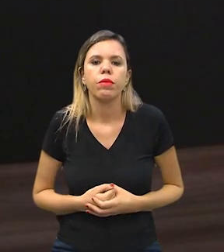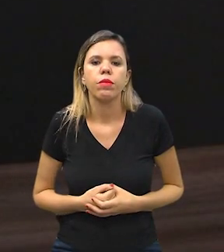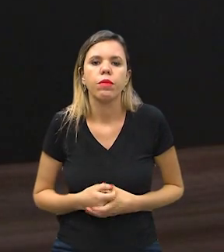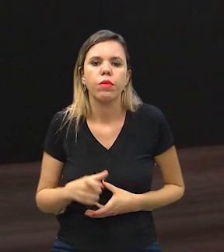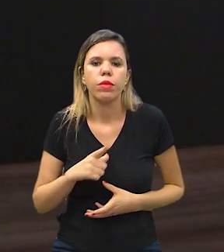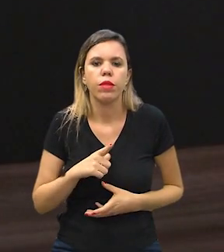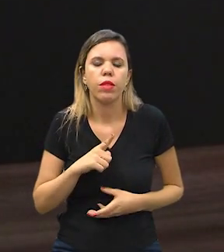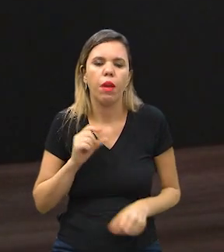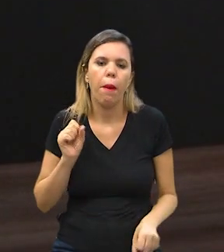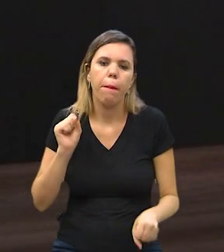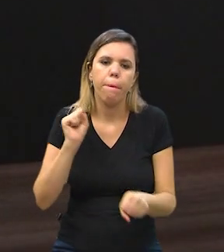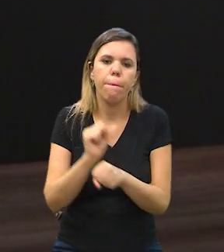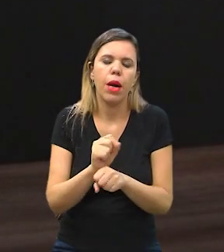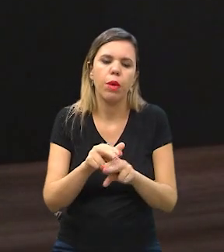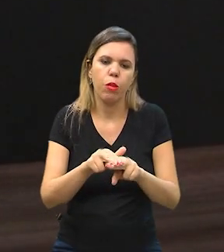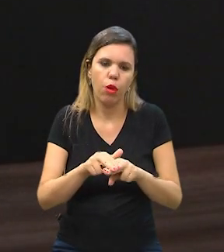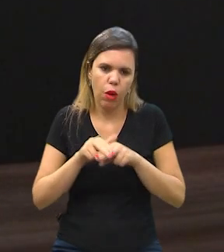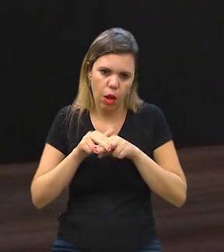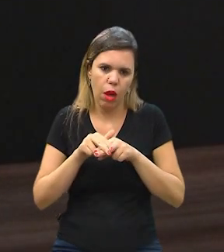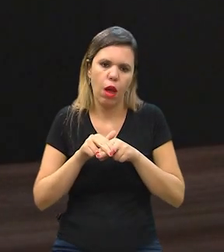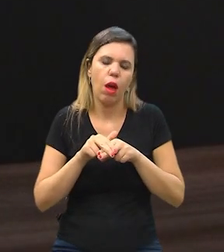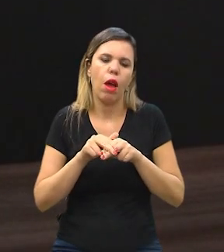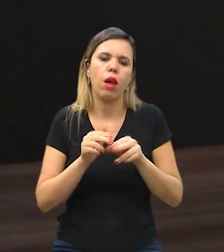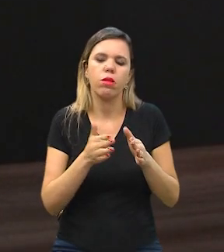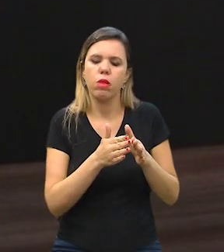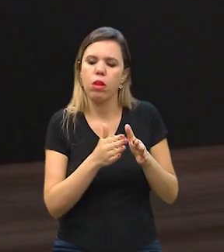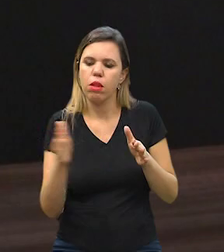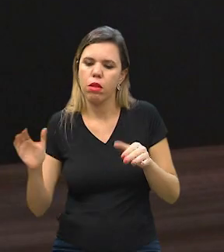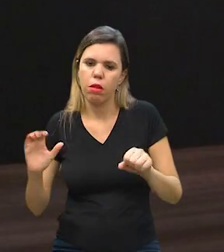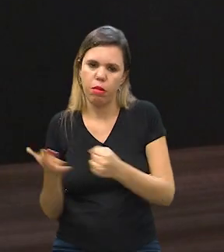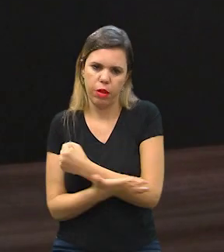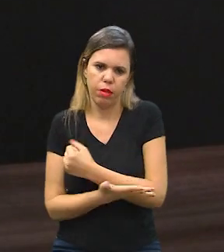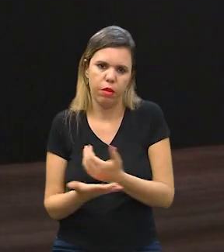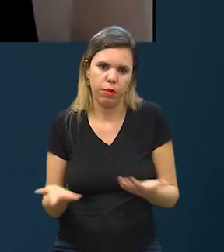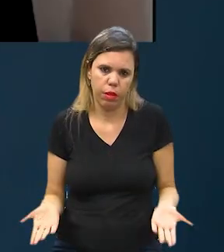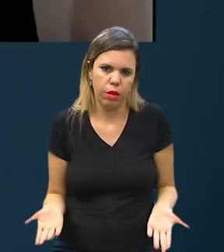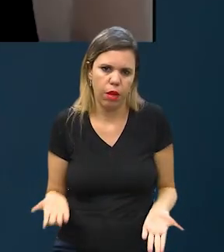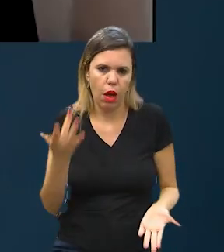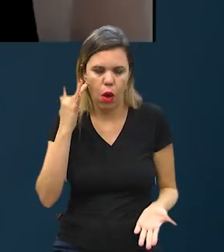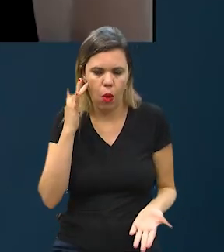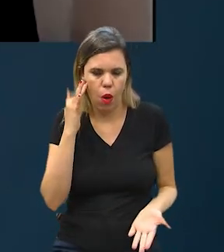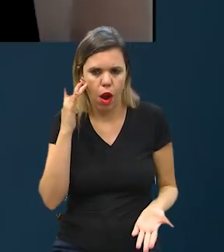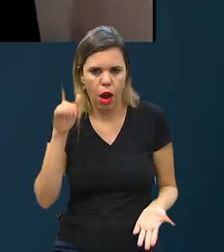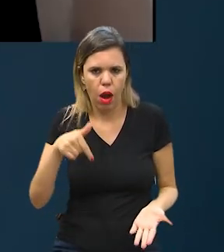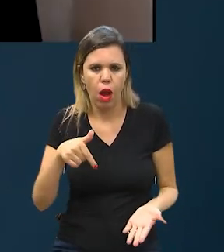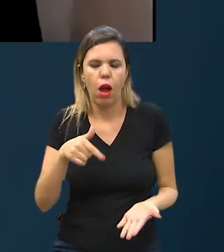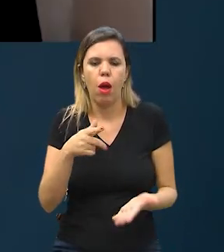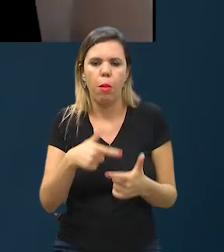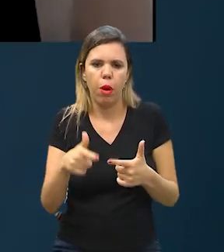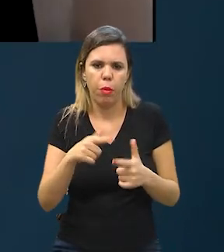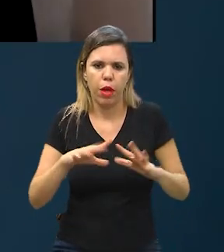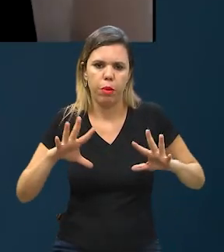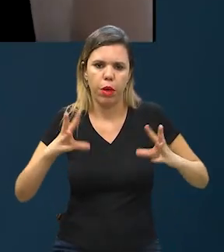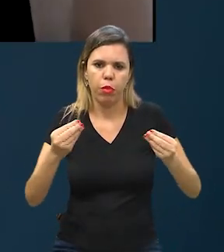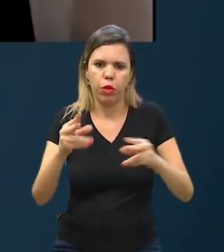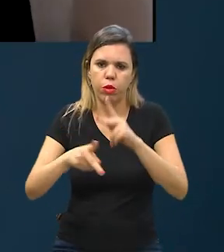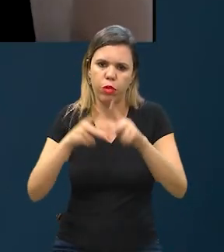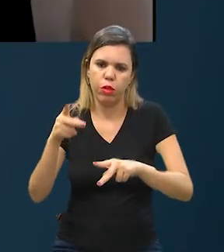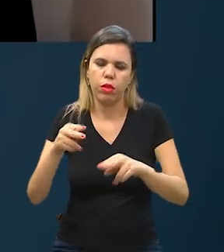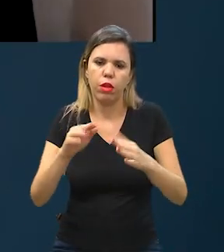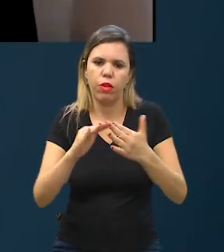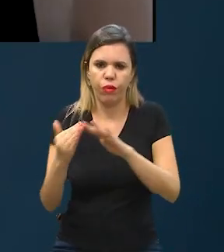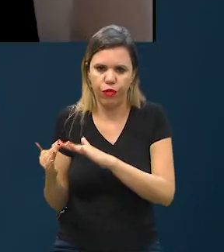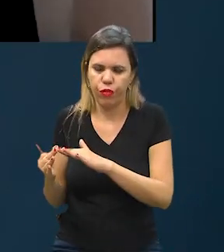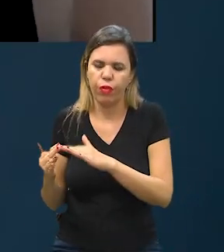teve isso interrompido por conta da pandemia, e eu acho que é uma realidade de muitas pessoas, assim, principalmente na